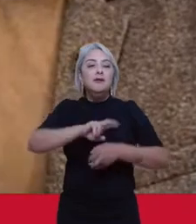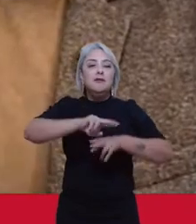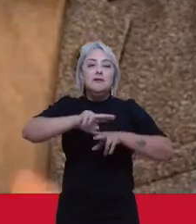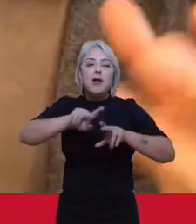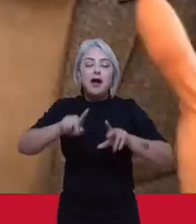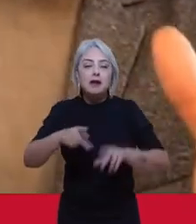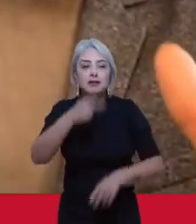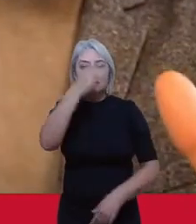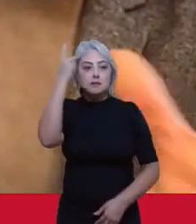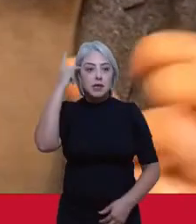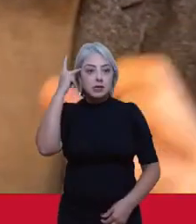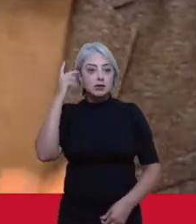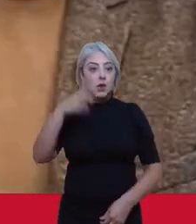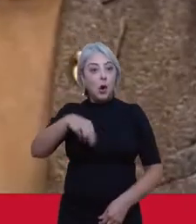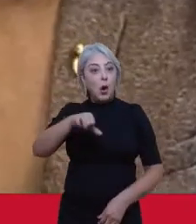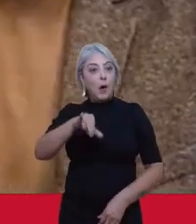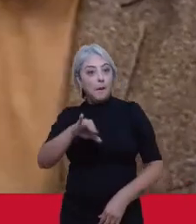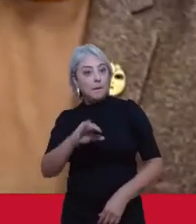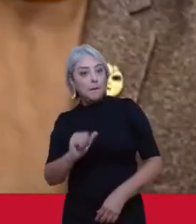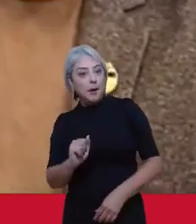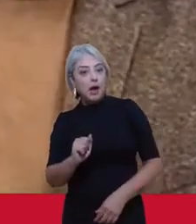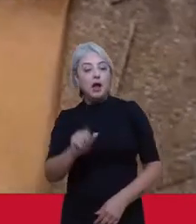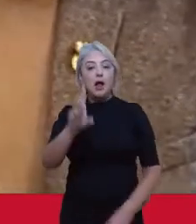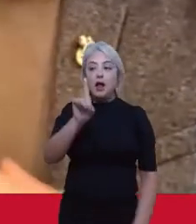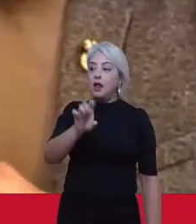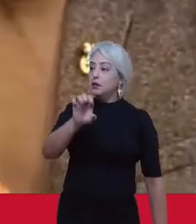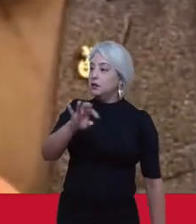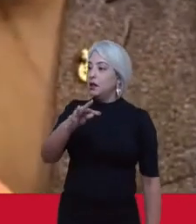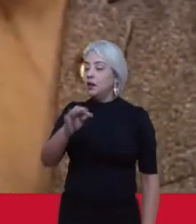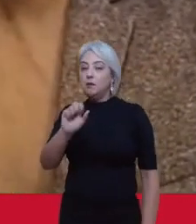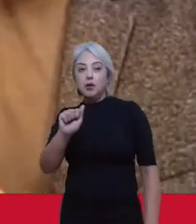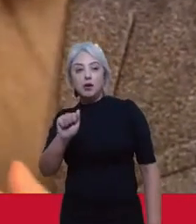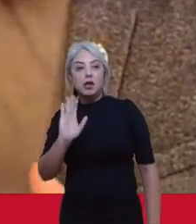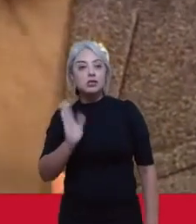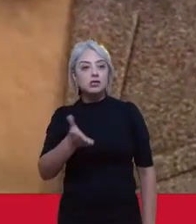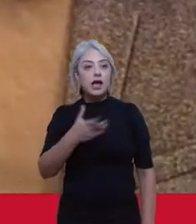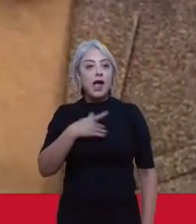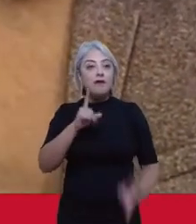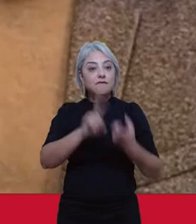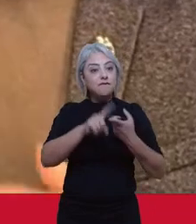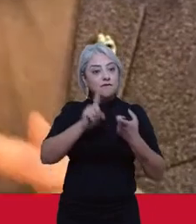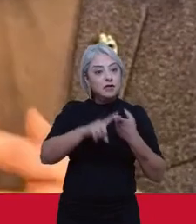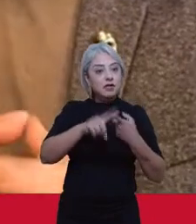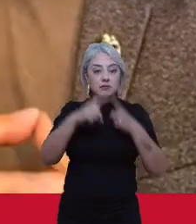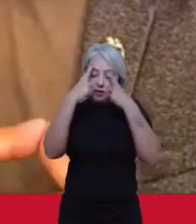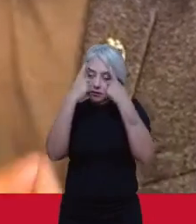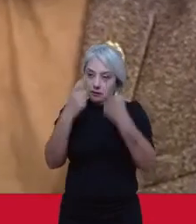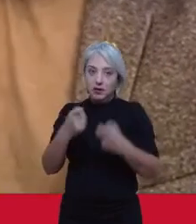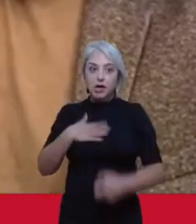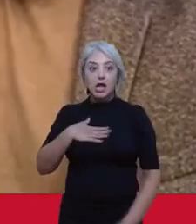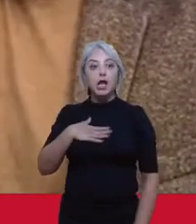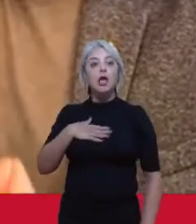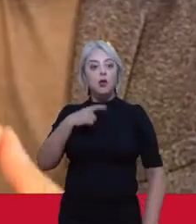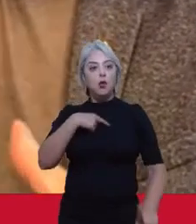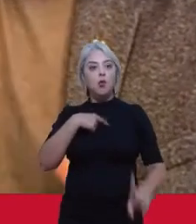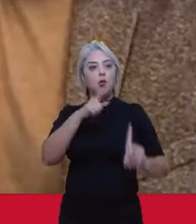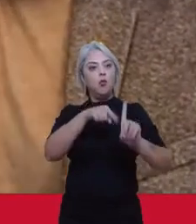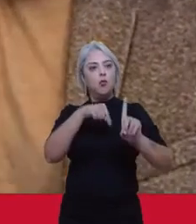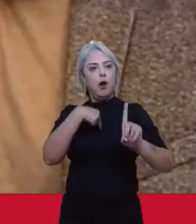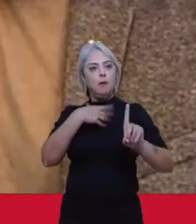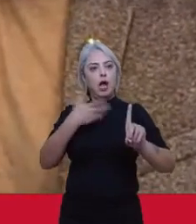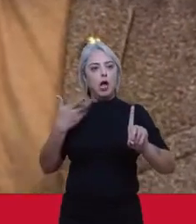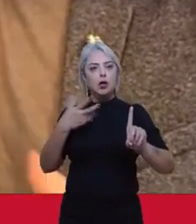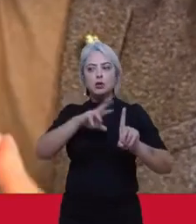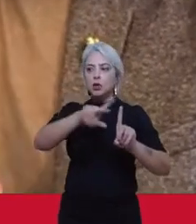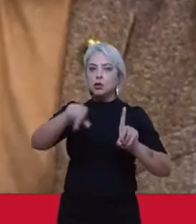de pessoas, Márcia Tiburi, Débora Diniz, nós já éramos vítimas dessa violência. Eu era a vítima maior porque de todas